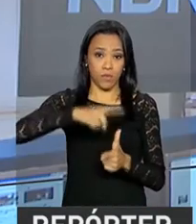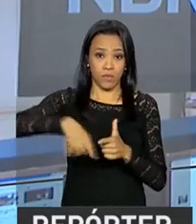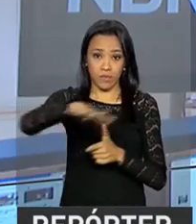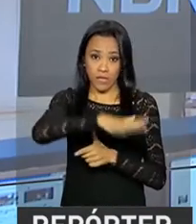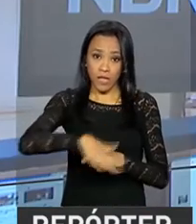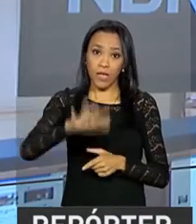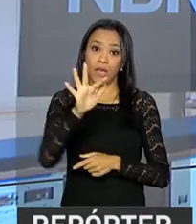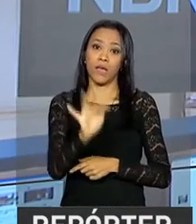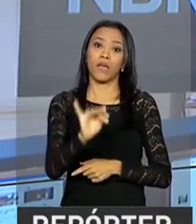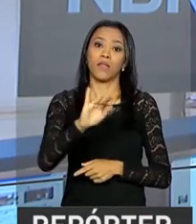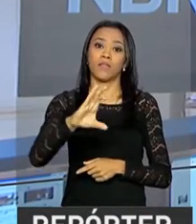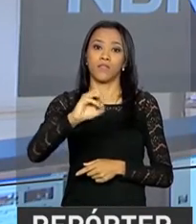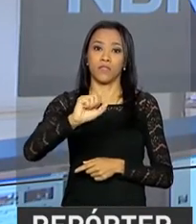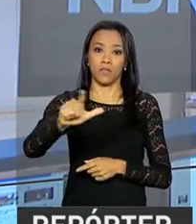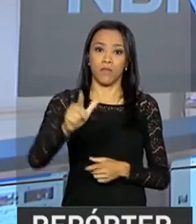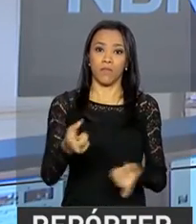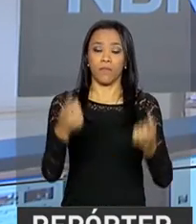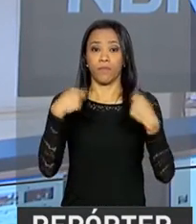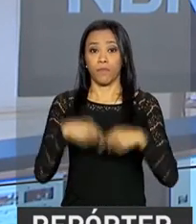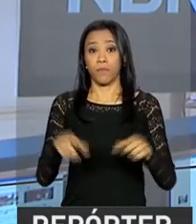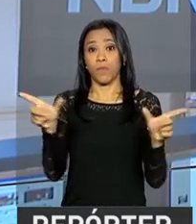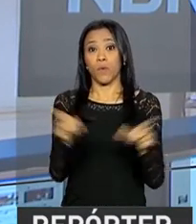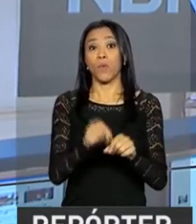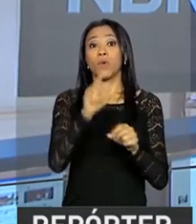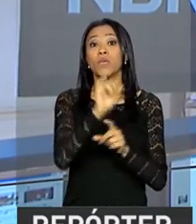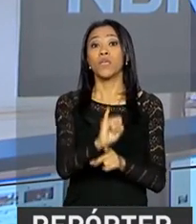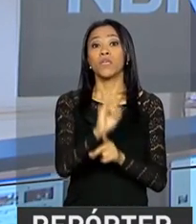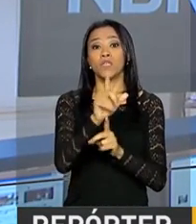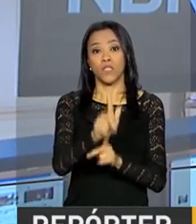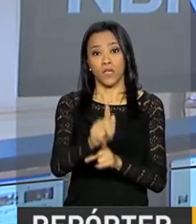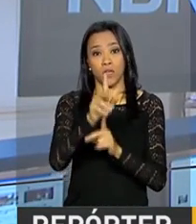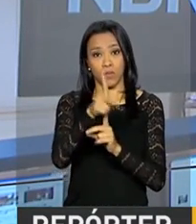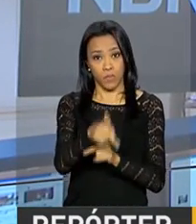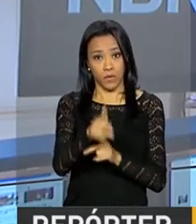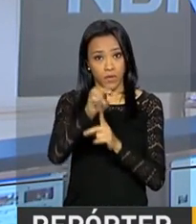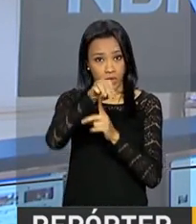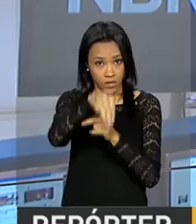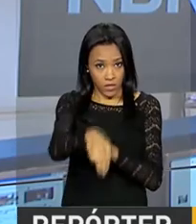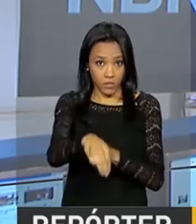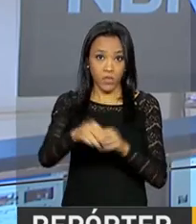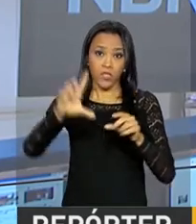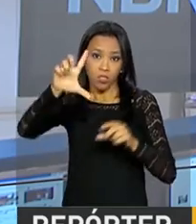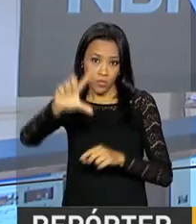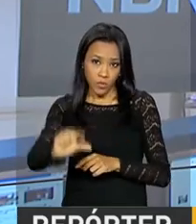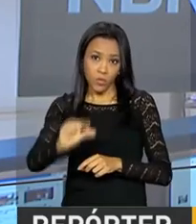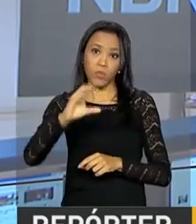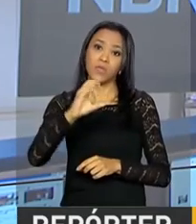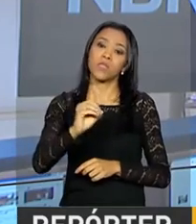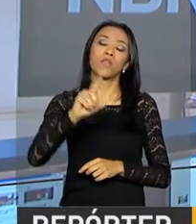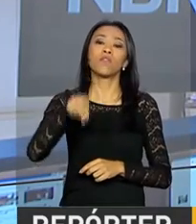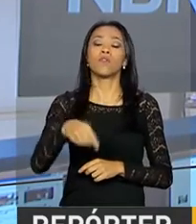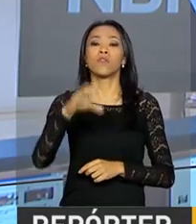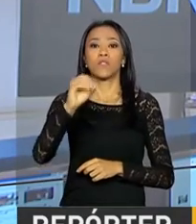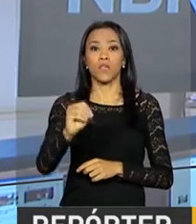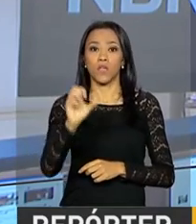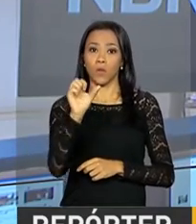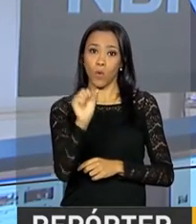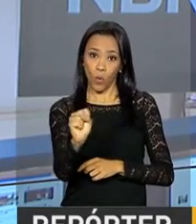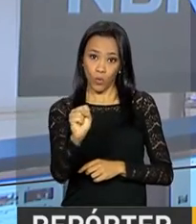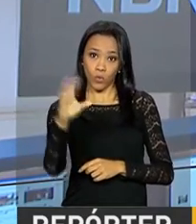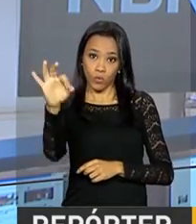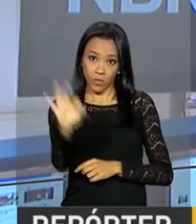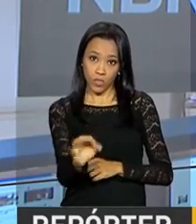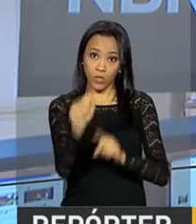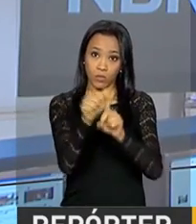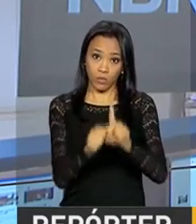de o índice geral de preços o igp m desacelerou para 0,08 por cento em